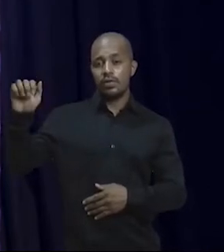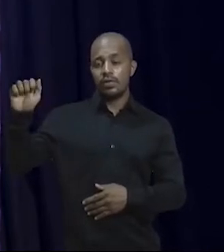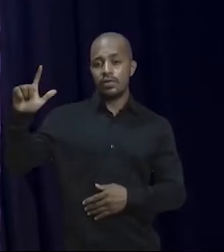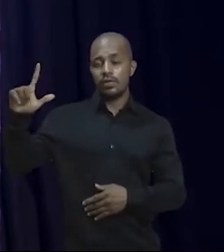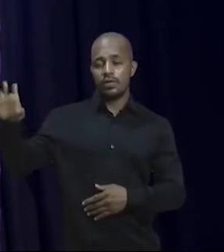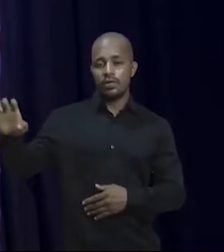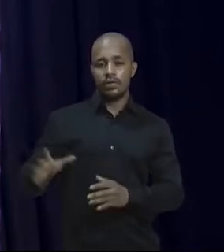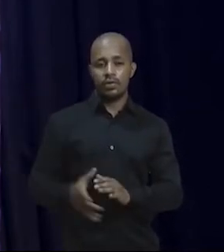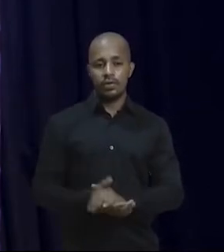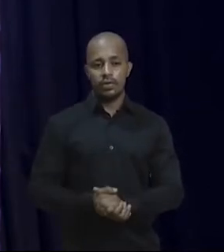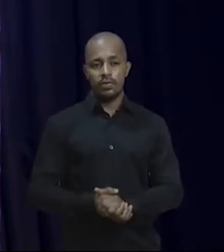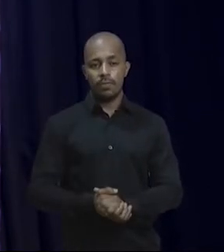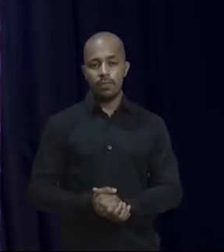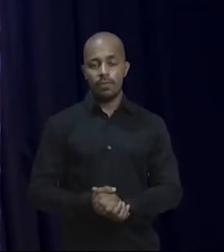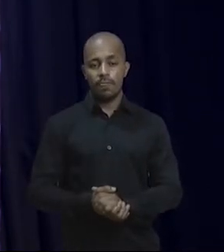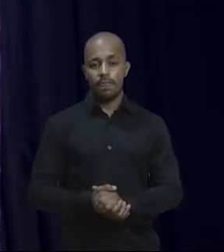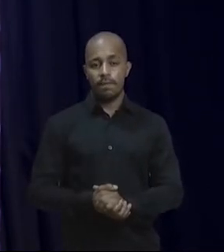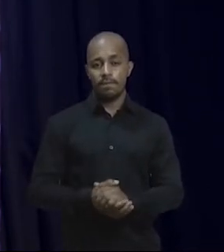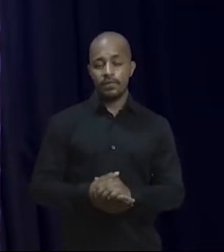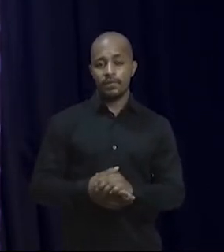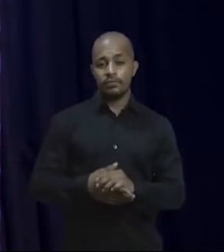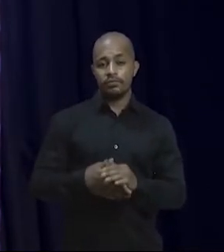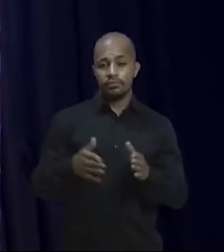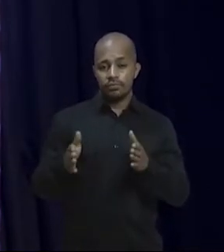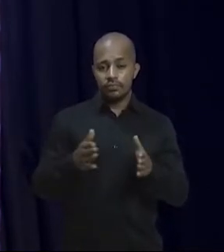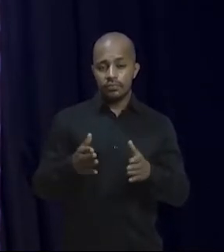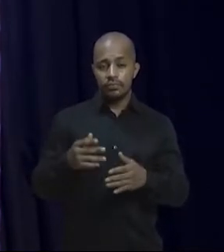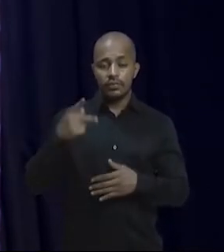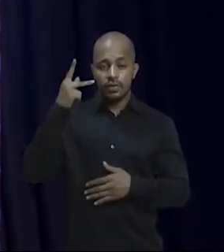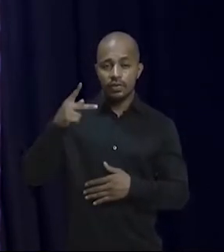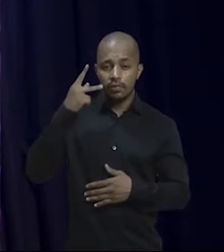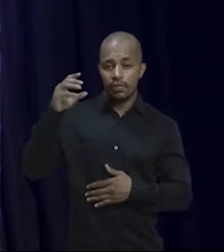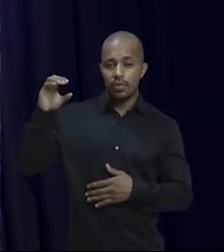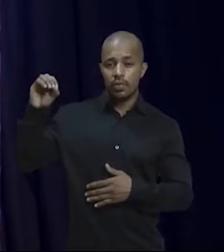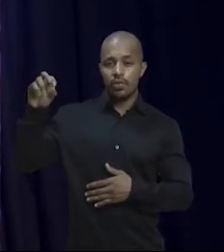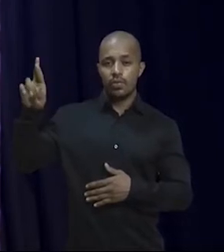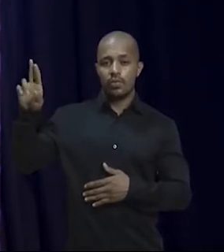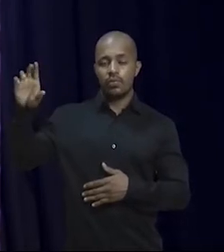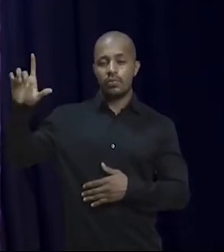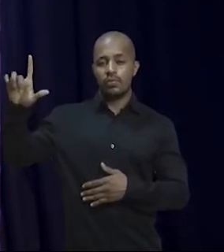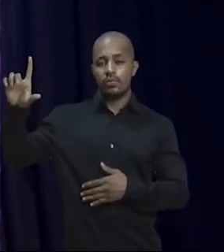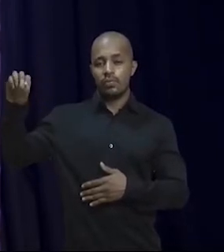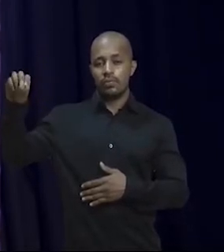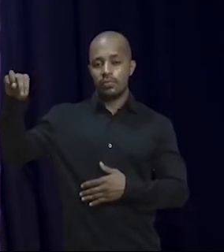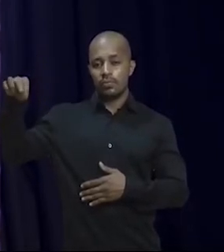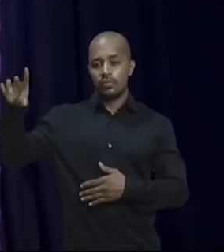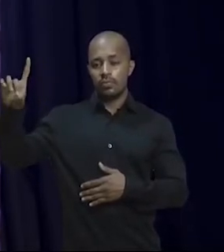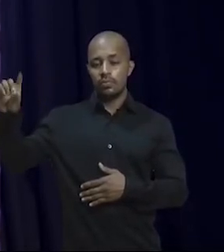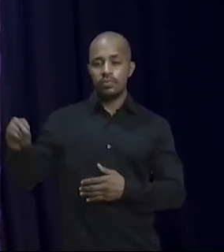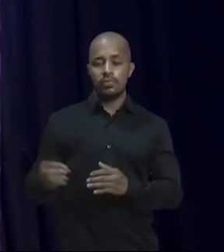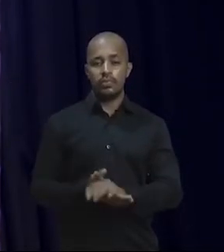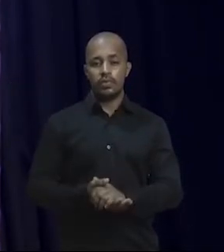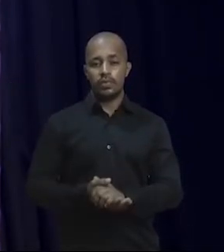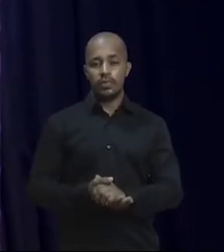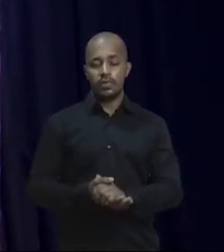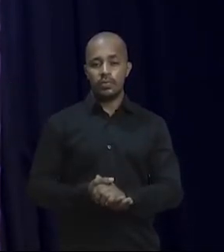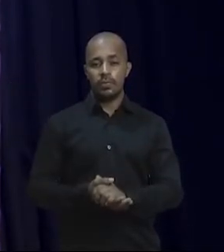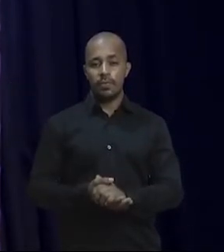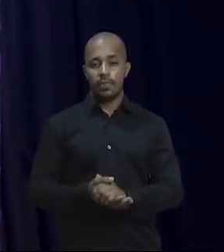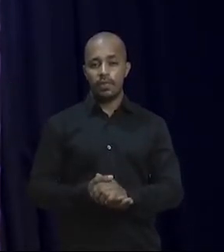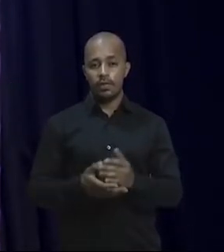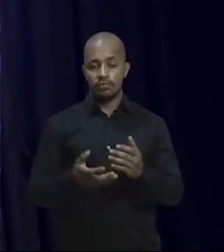amigo, inspiração na minha caminhada, deputado Orlando Silva, em nome dos quais eu quero saudar todos os